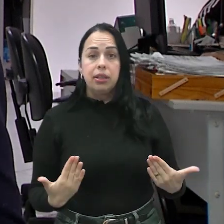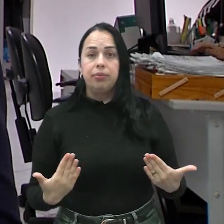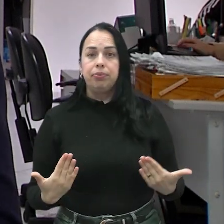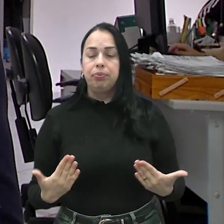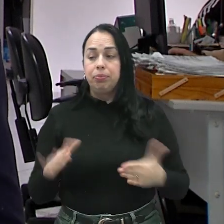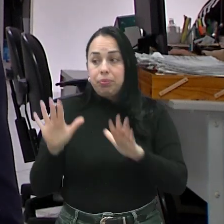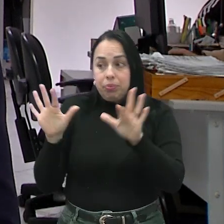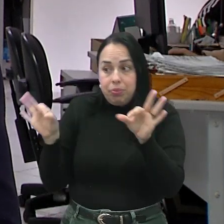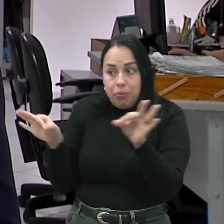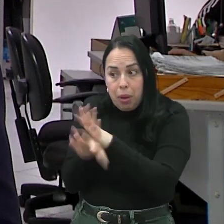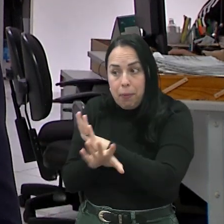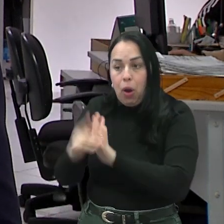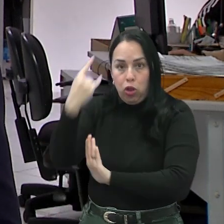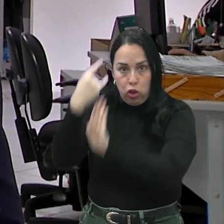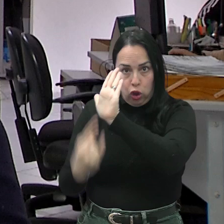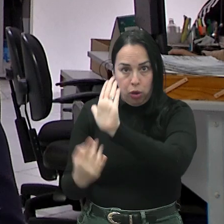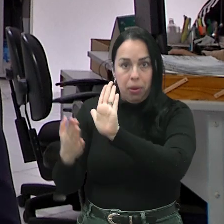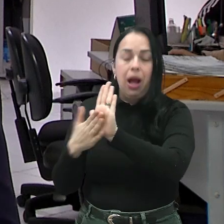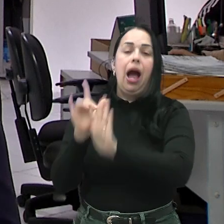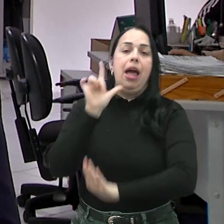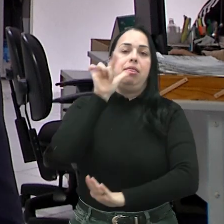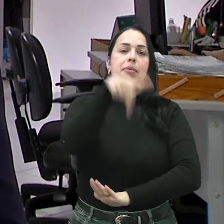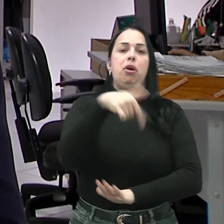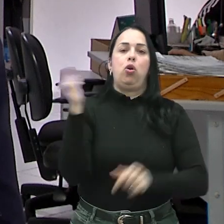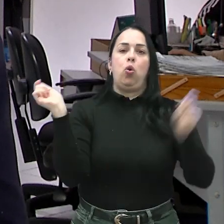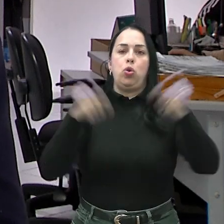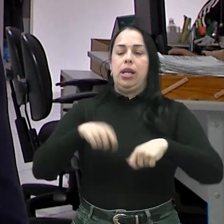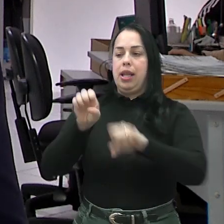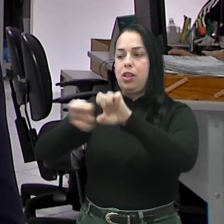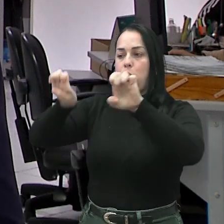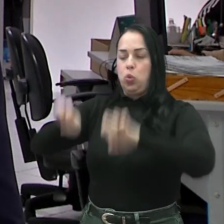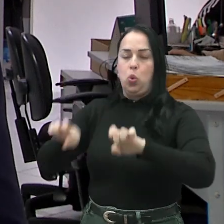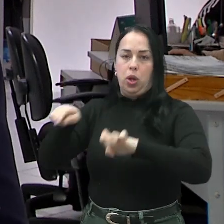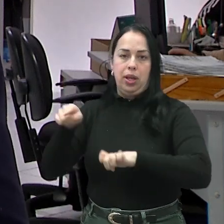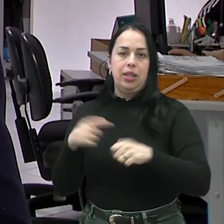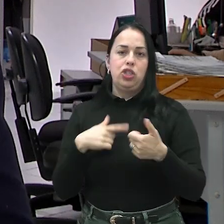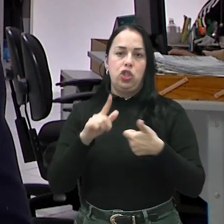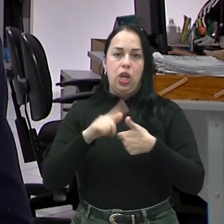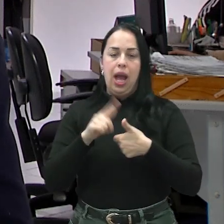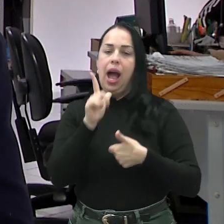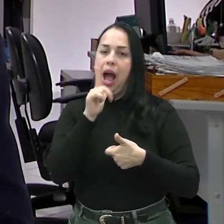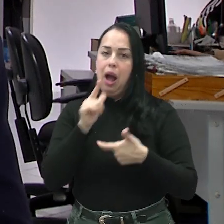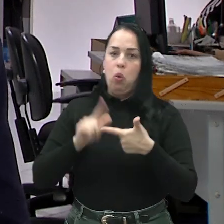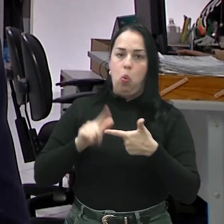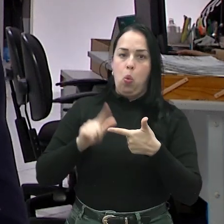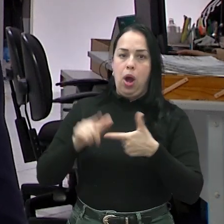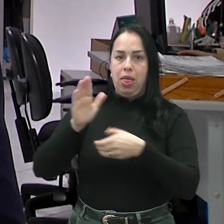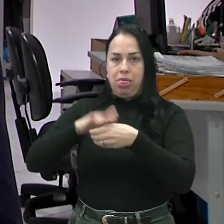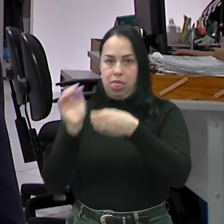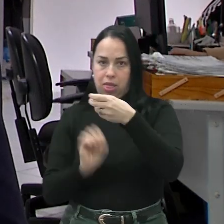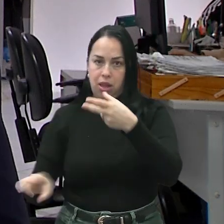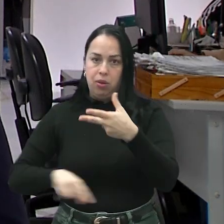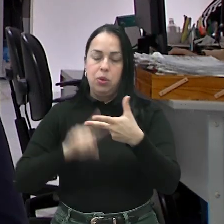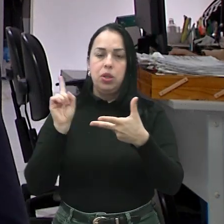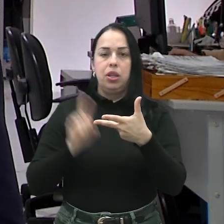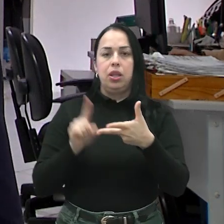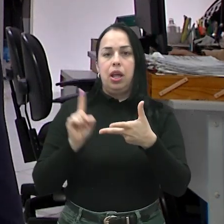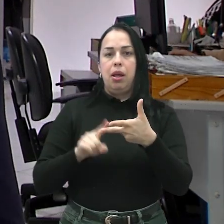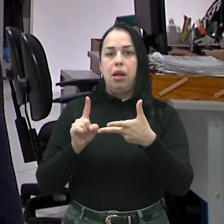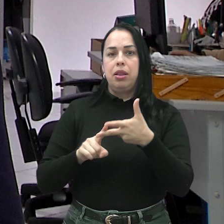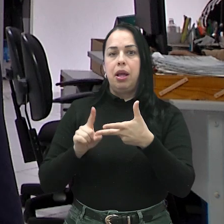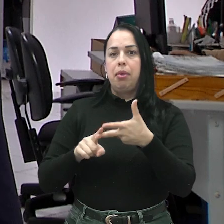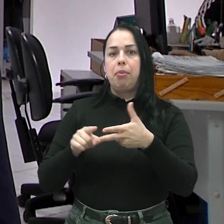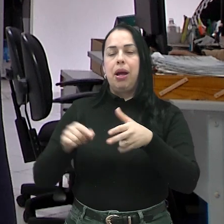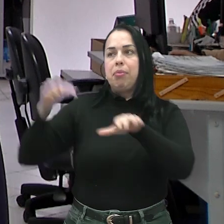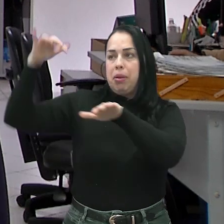Então, após a regularização é que é levada toda a infraestrutura, tanto de água, esgoto, como a infraestrutura